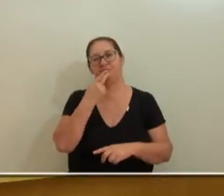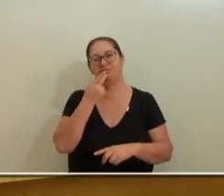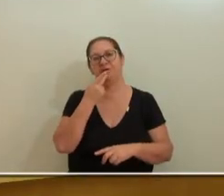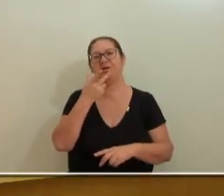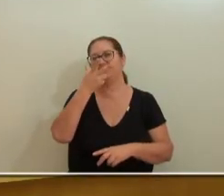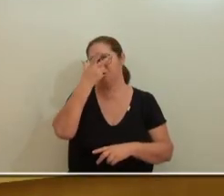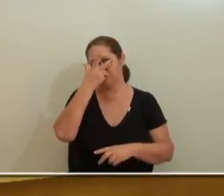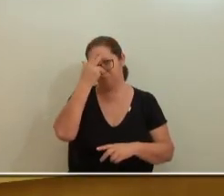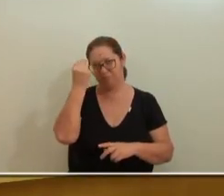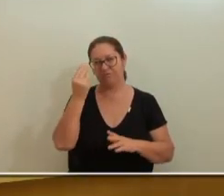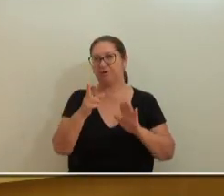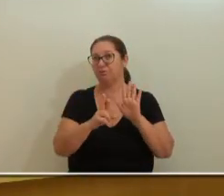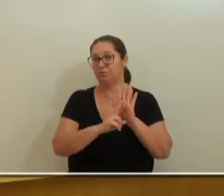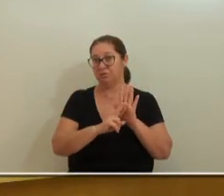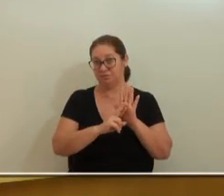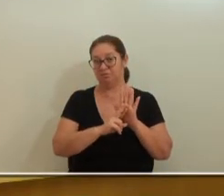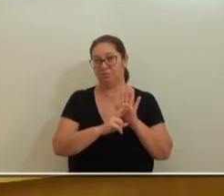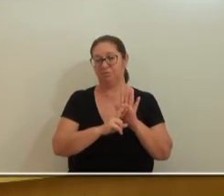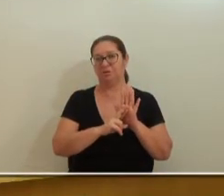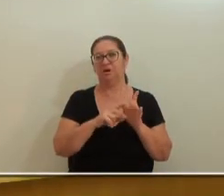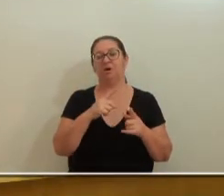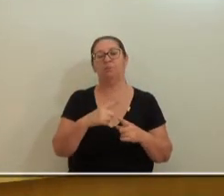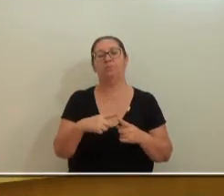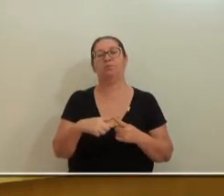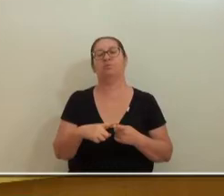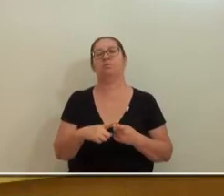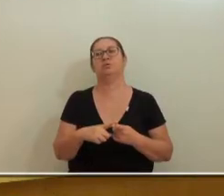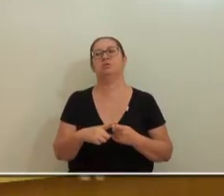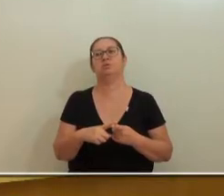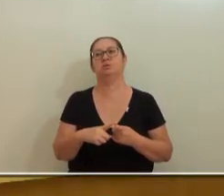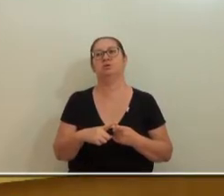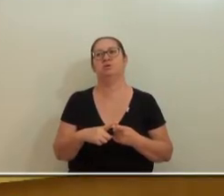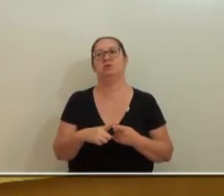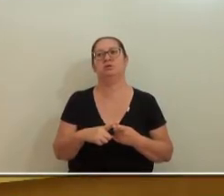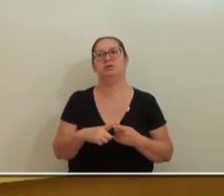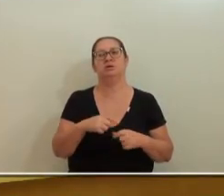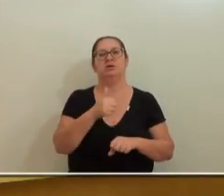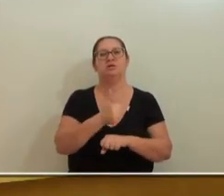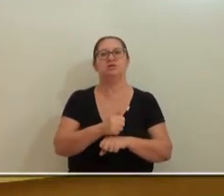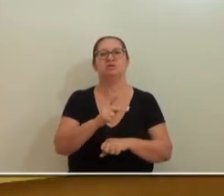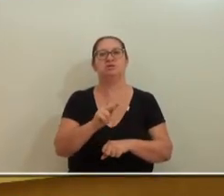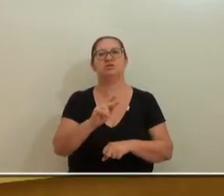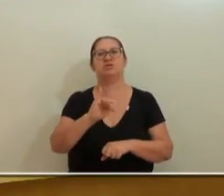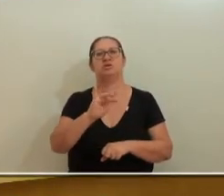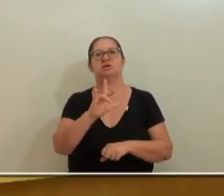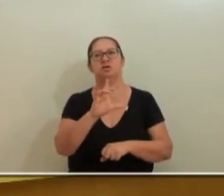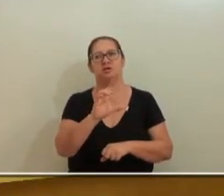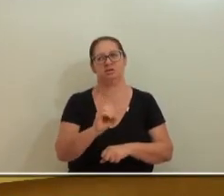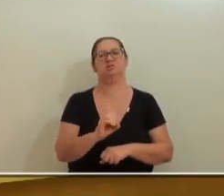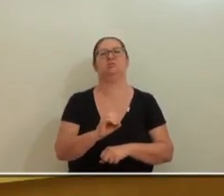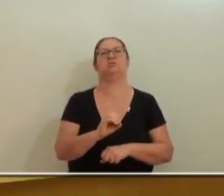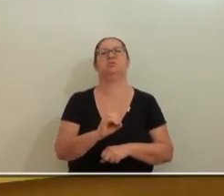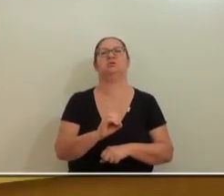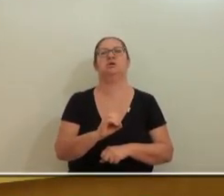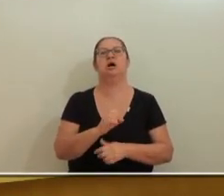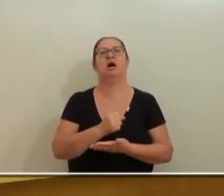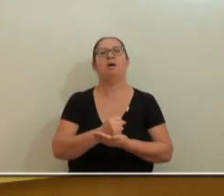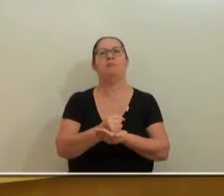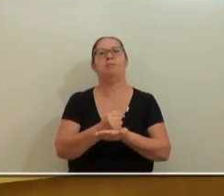prefeito Chico Brasileiro, porque chefe Chico, chefe Kiko, tem